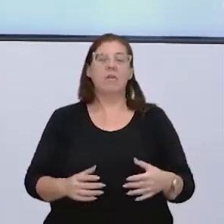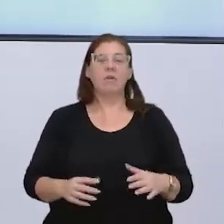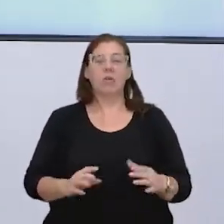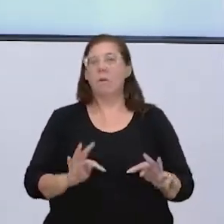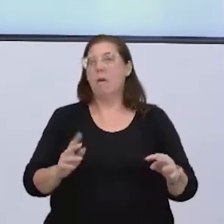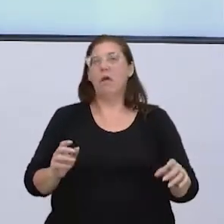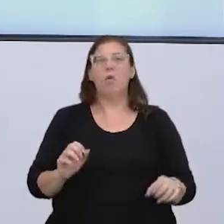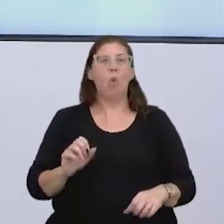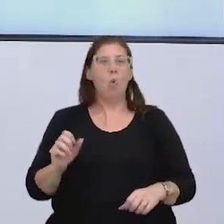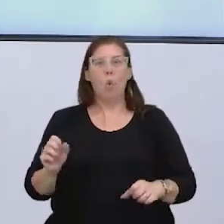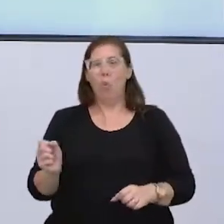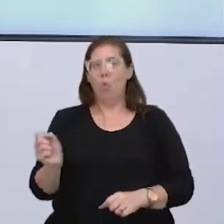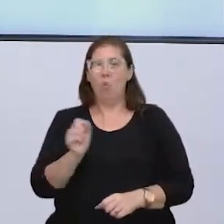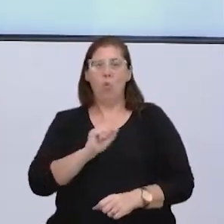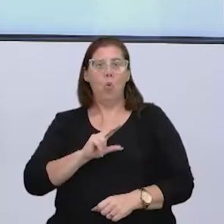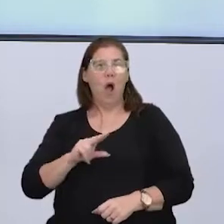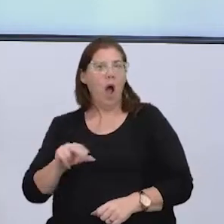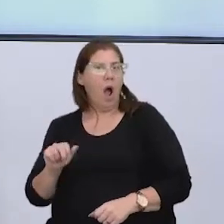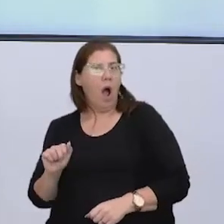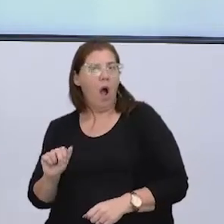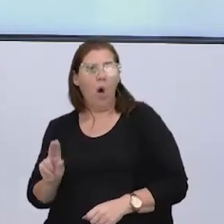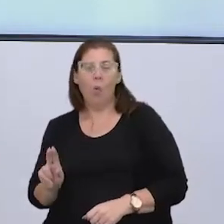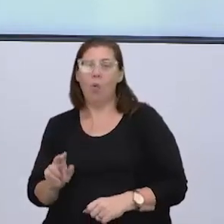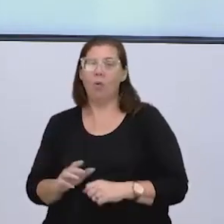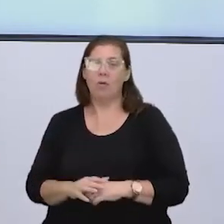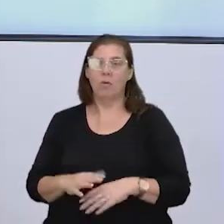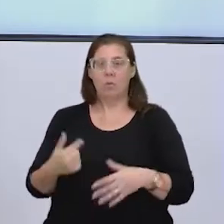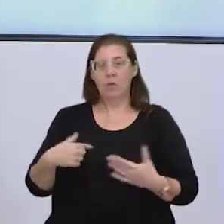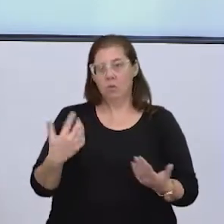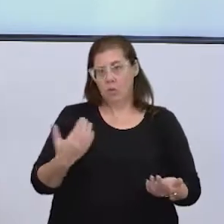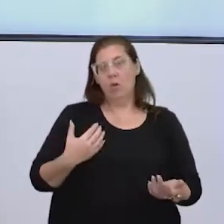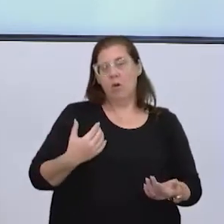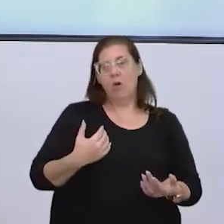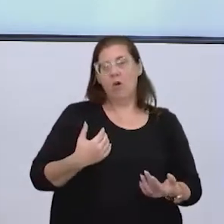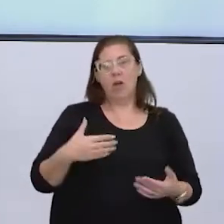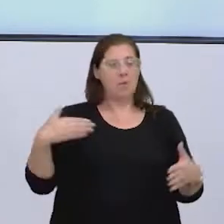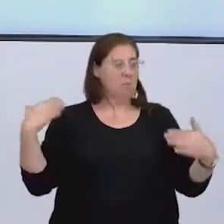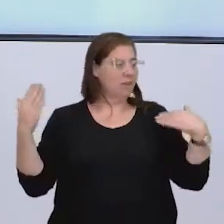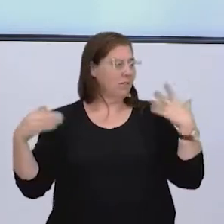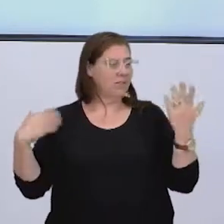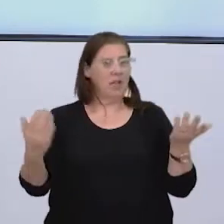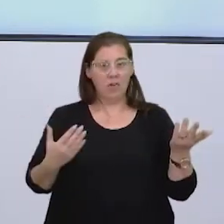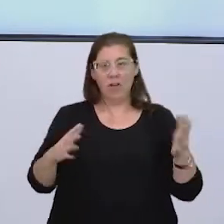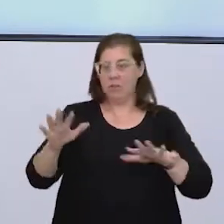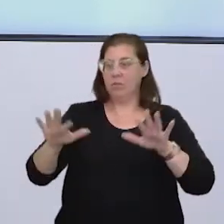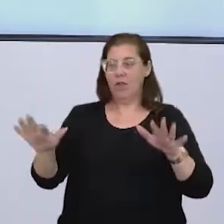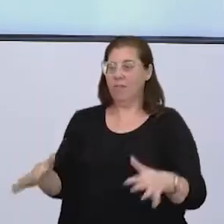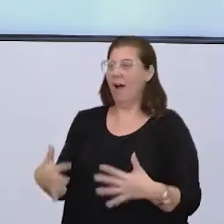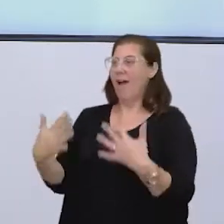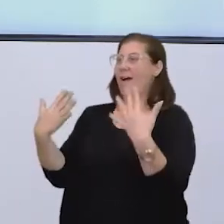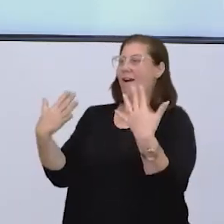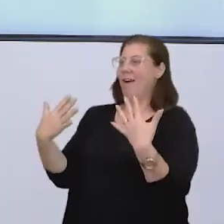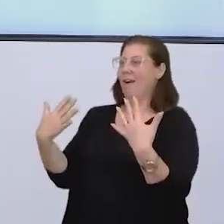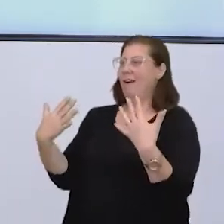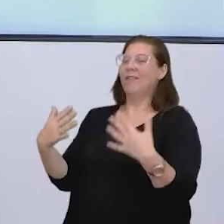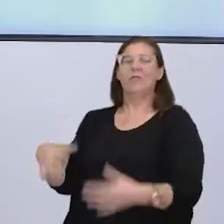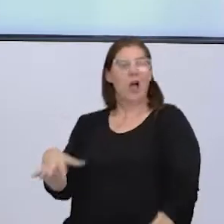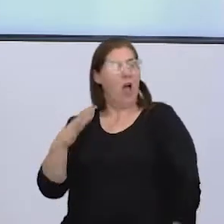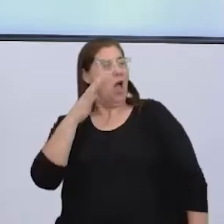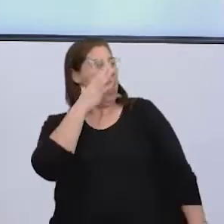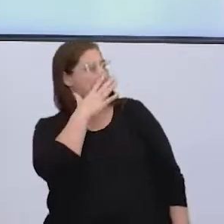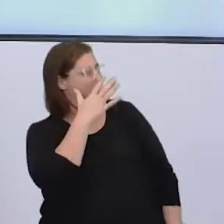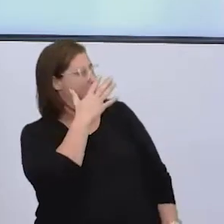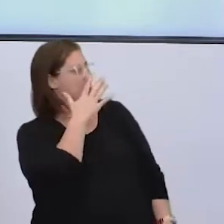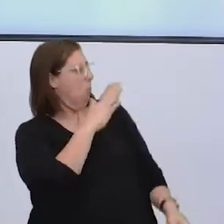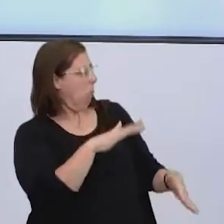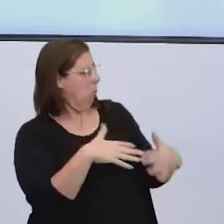ver. Mas eu, pelo menos, quando eu quero sair bonita. Eu quero que as pessoas olhem pra mim e me vejam bonita.